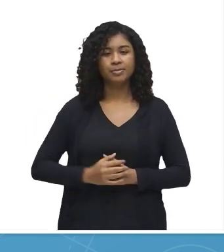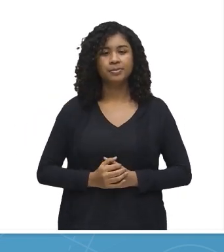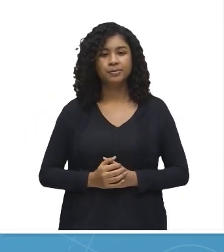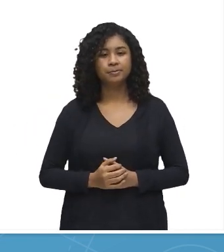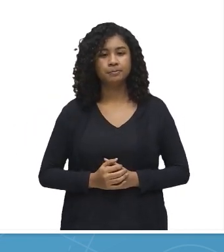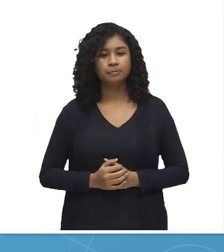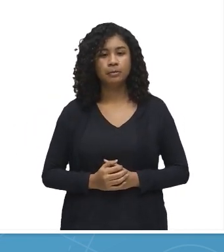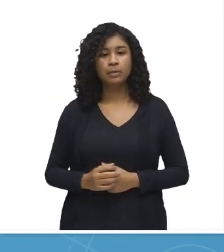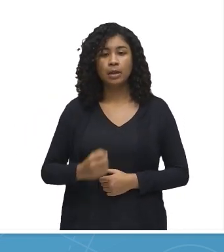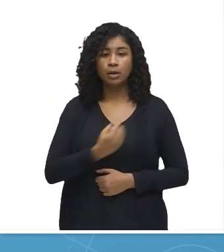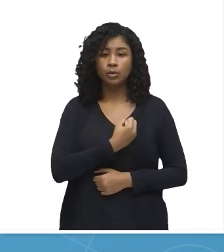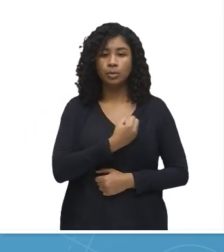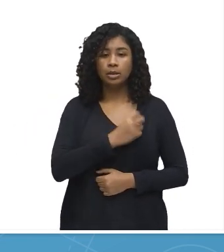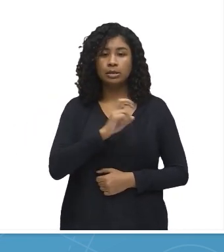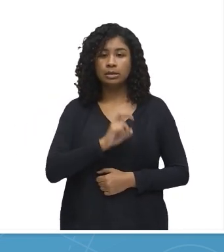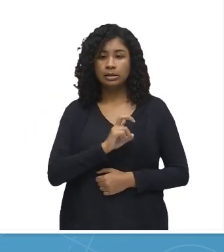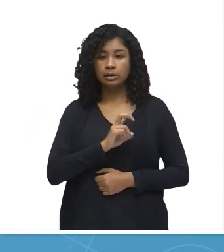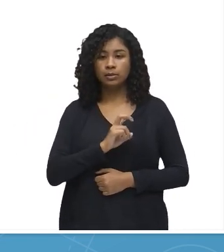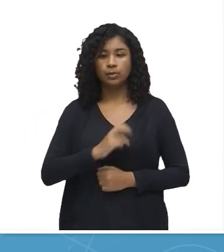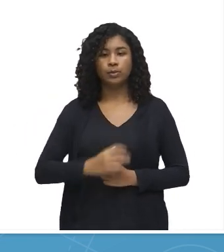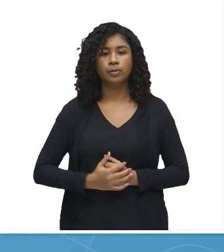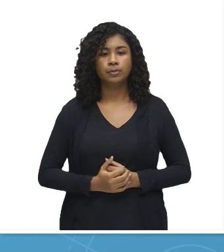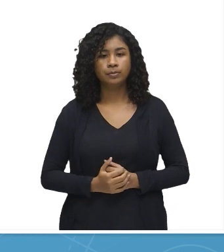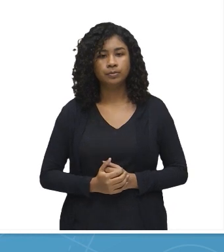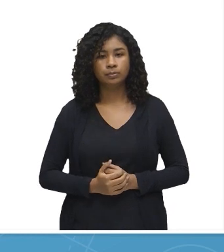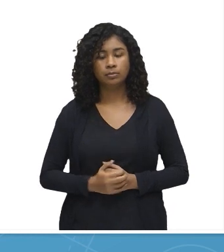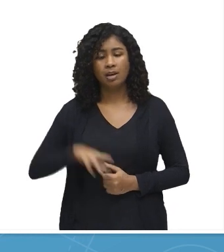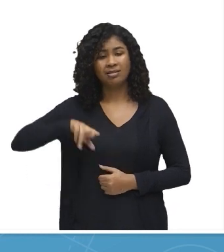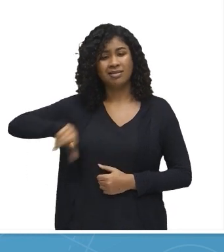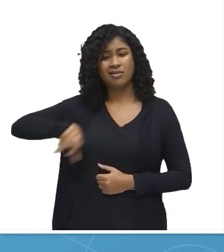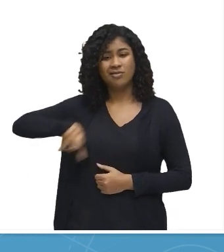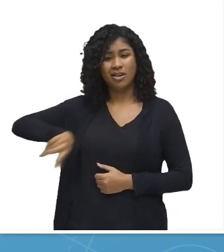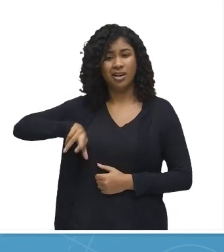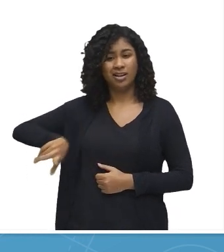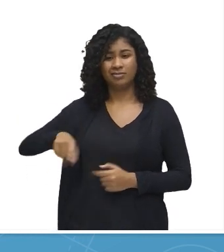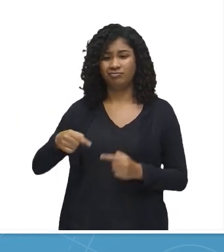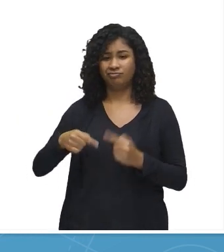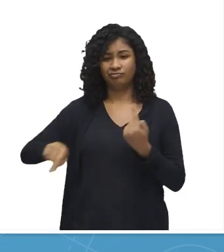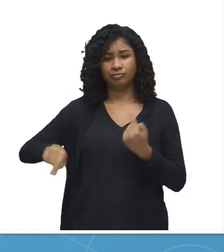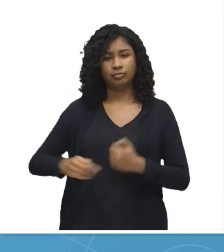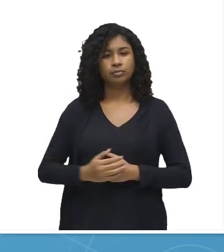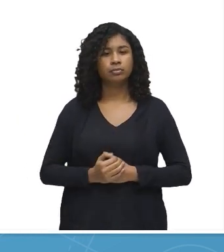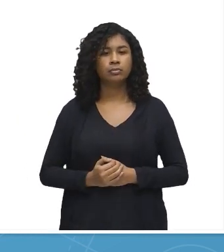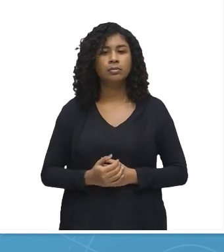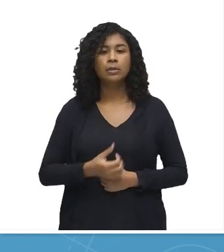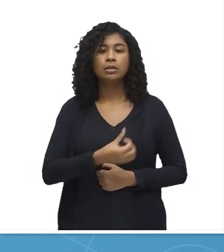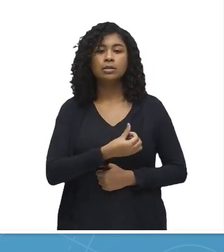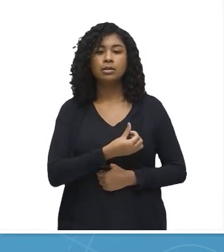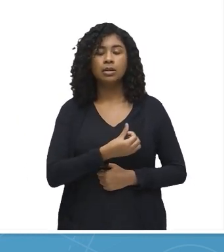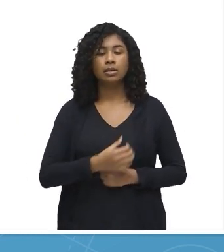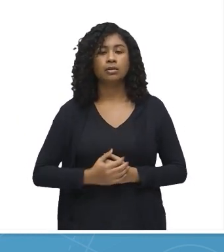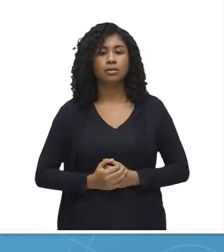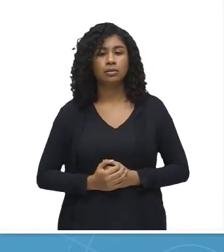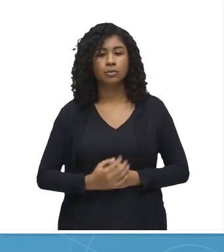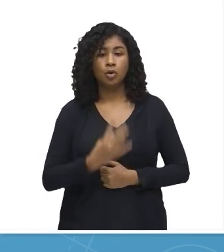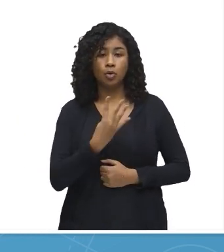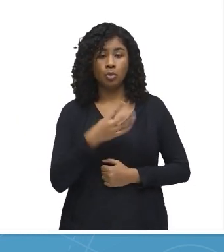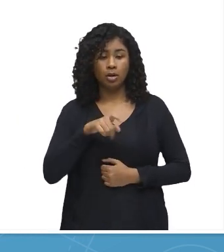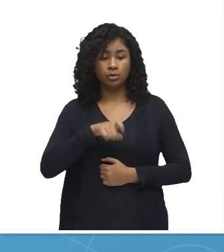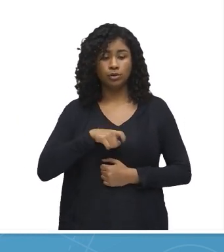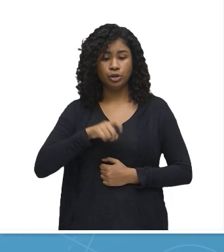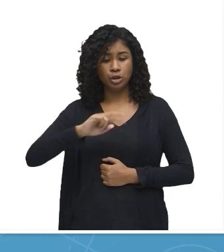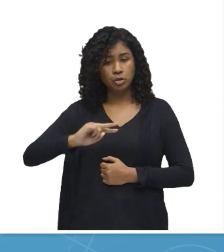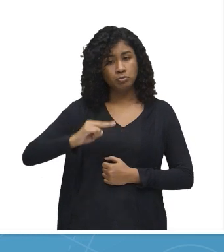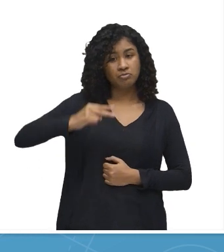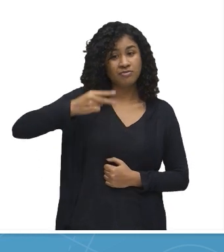Equação 5, vejam, não é uma equação do segundo grau. A equação 6 é uma equação do segundo grau, tá aqui